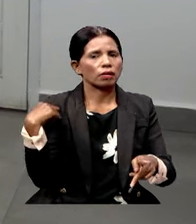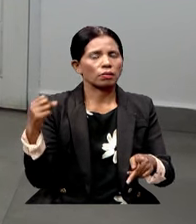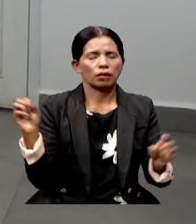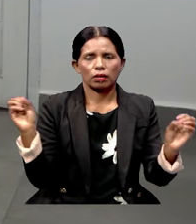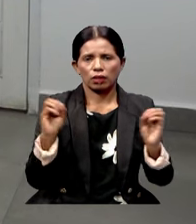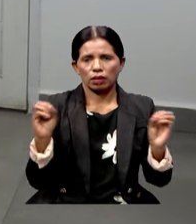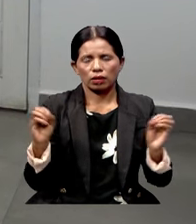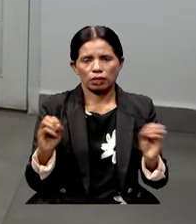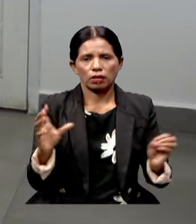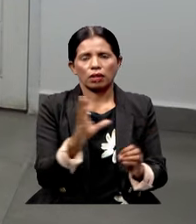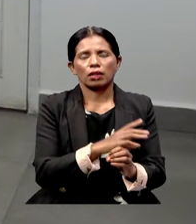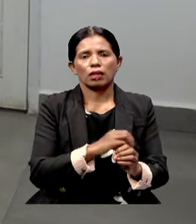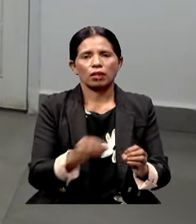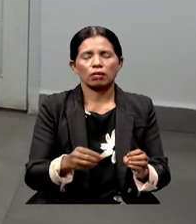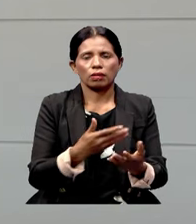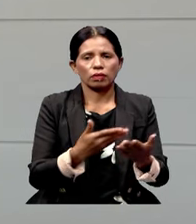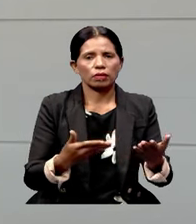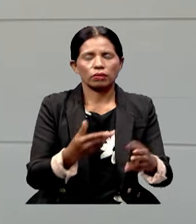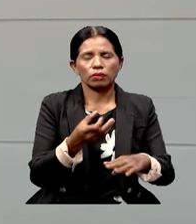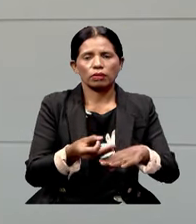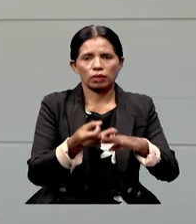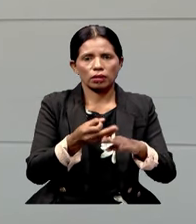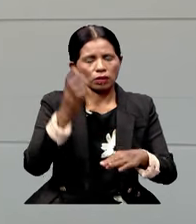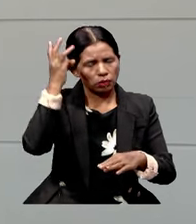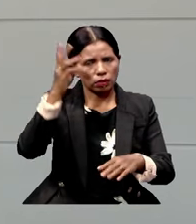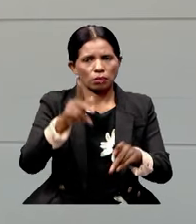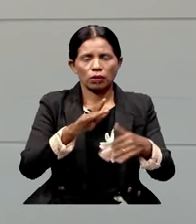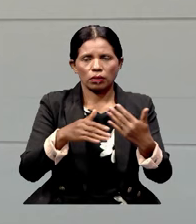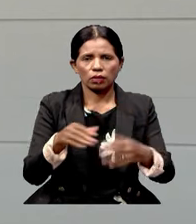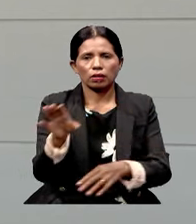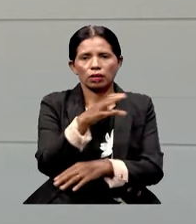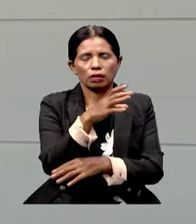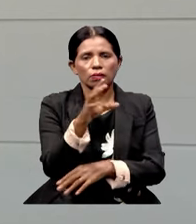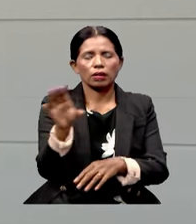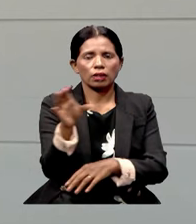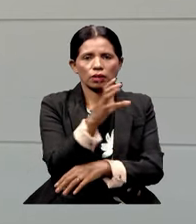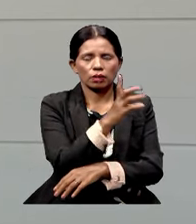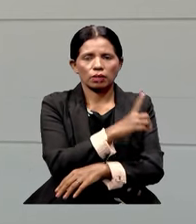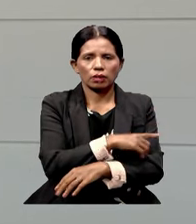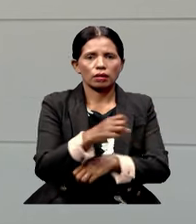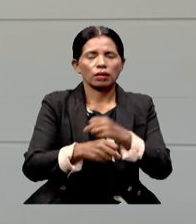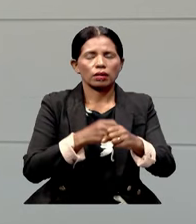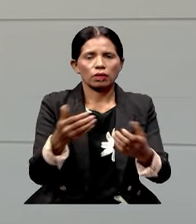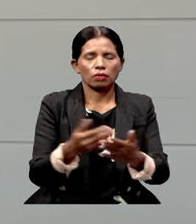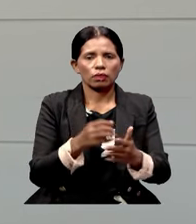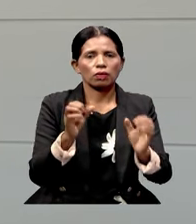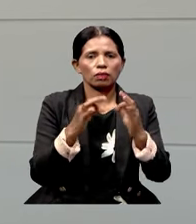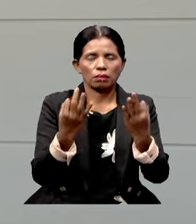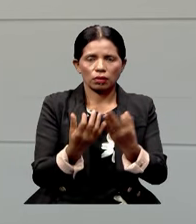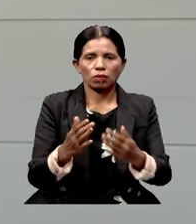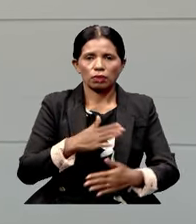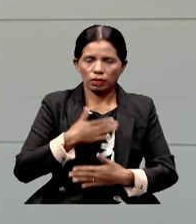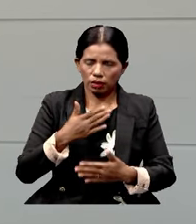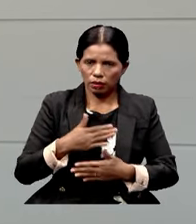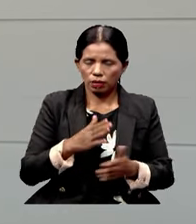maka folin sasan sai preocupasaun. Eme hoto hakarak celebra Natal no tinang fong ho familia sira ho kontenti. Ho